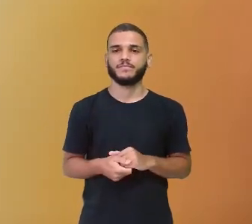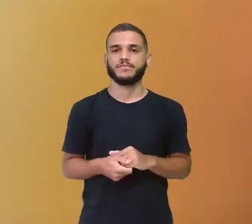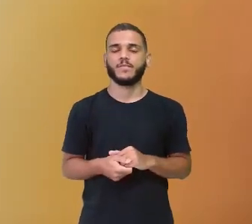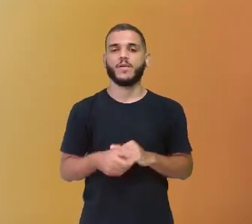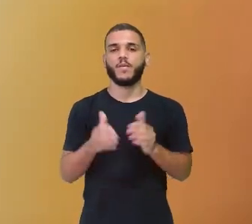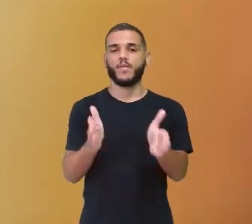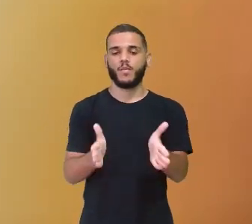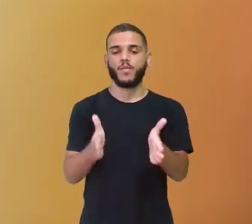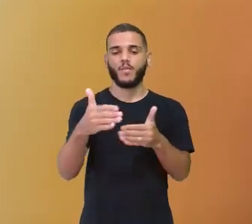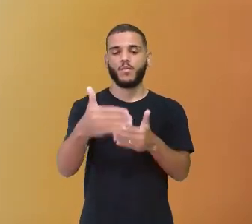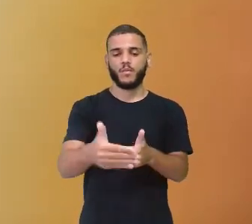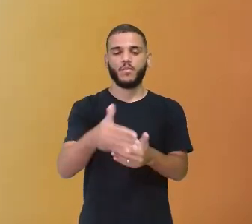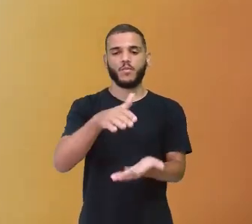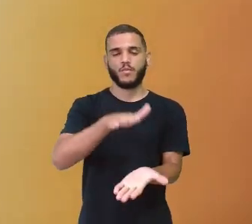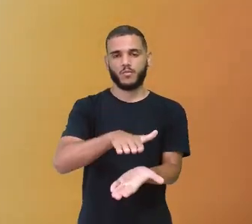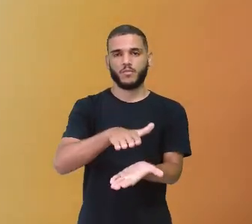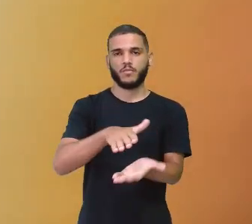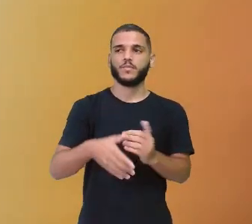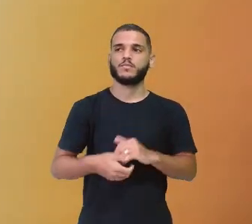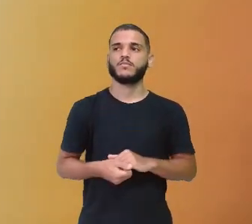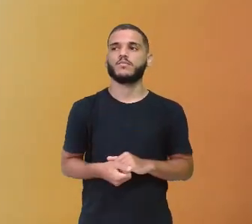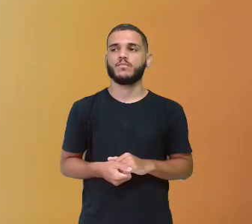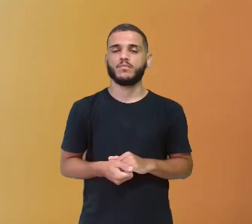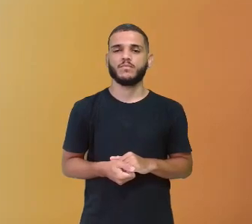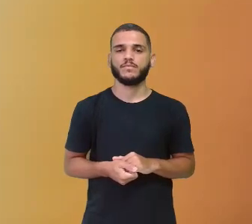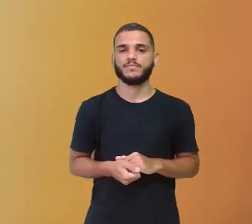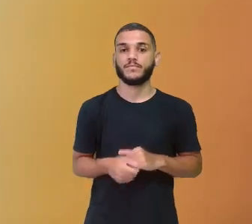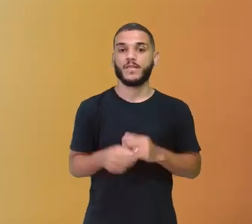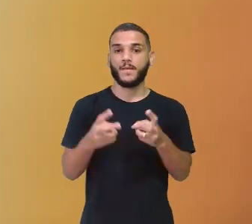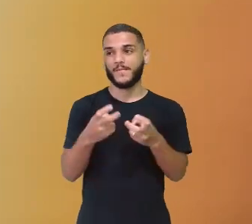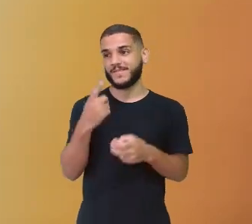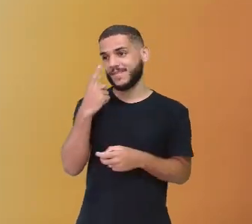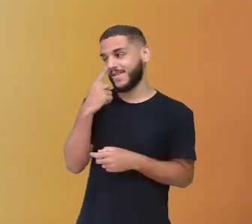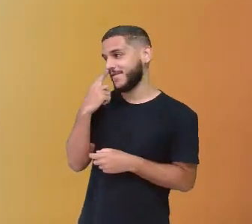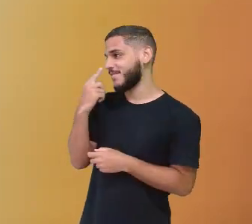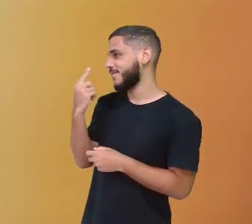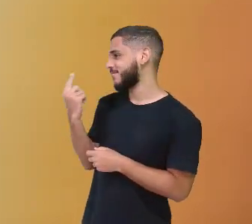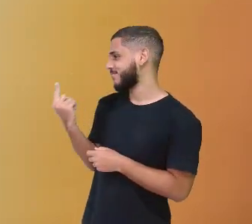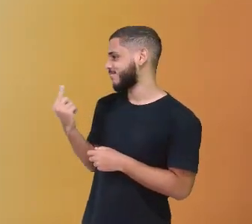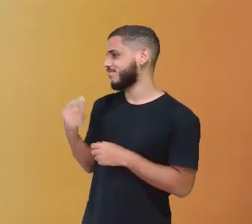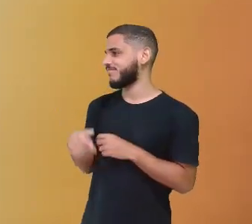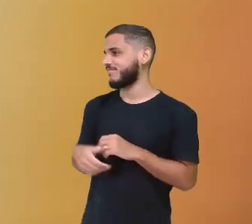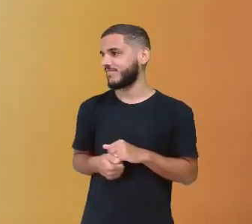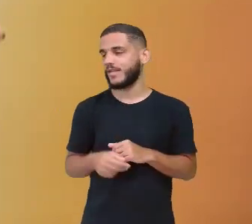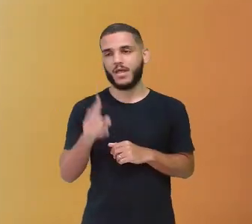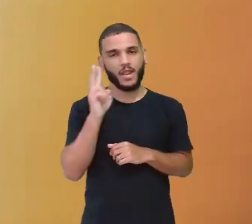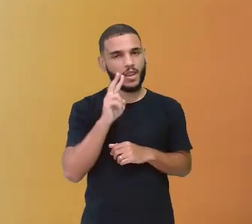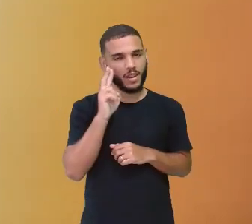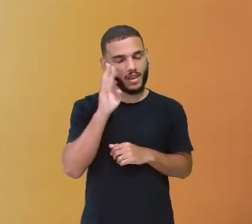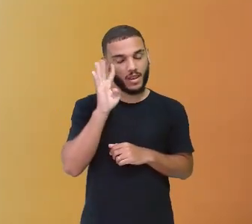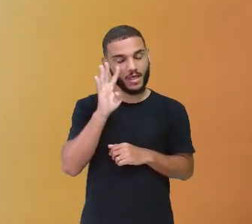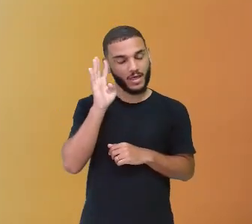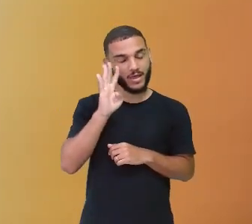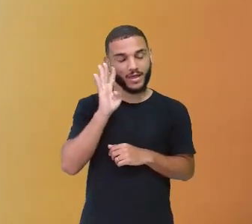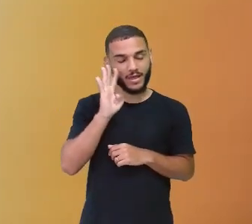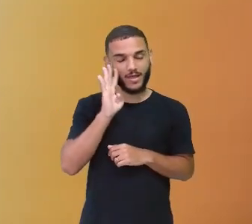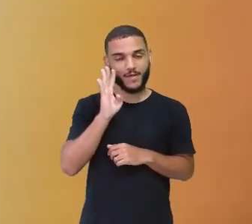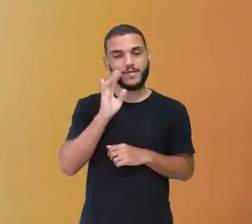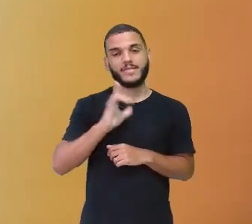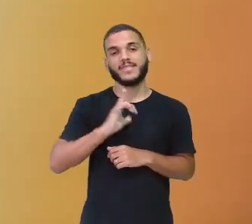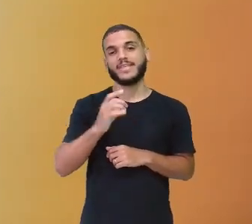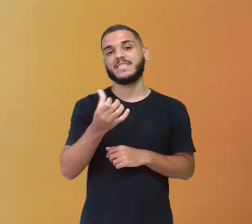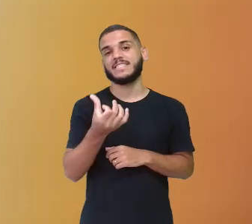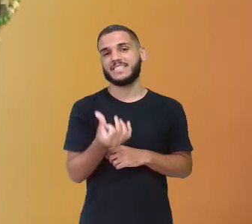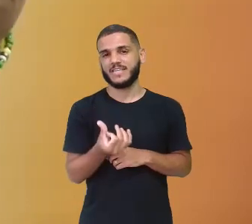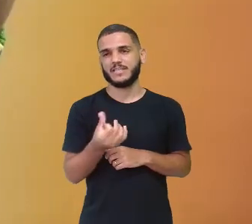A gente consegue formar o cubo. Olha que legal. Ele tem 6 faces. Se vocês em casa